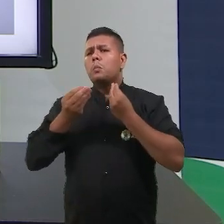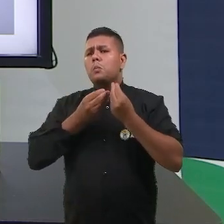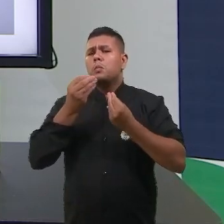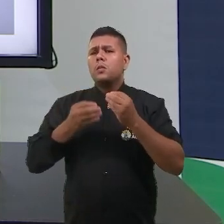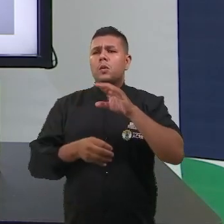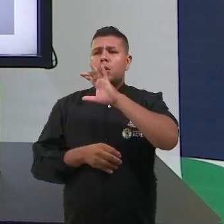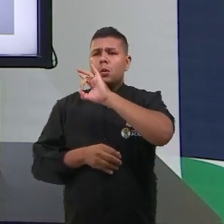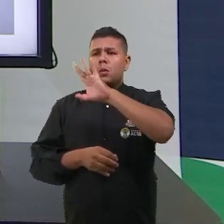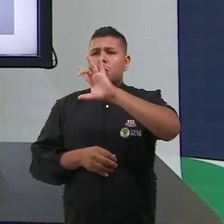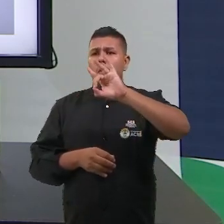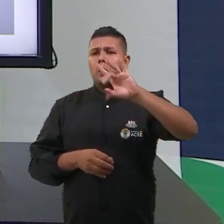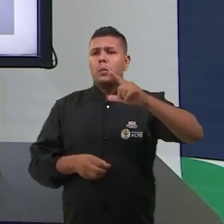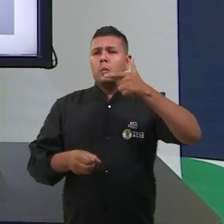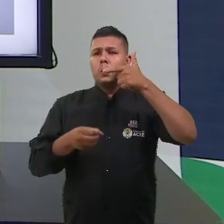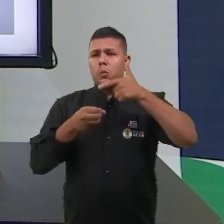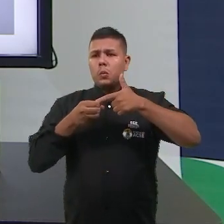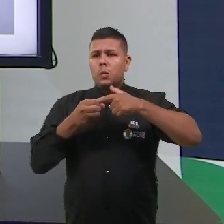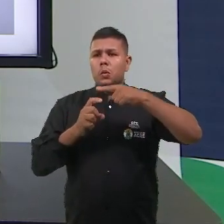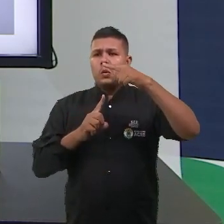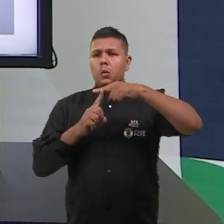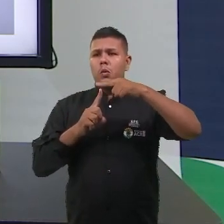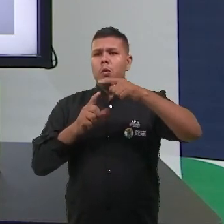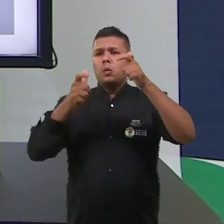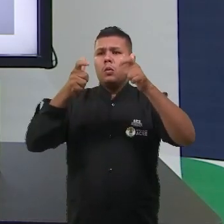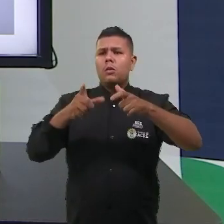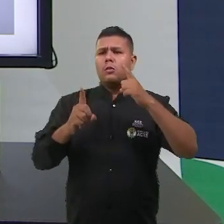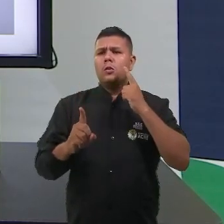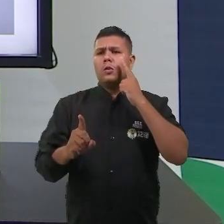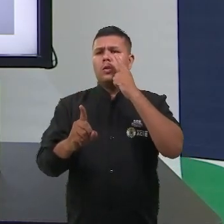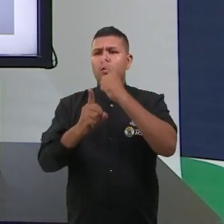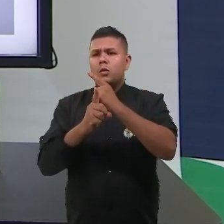cada um desses combustíveis, onde eles são encontrados e